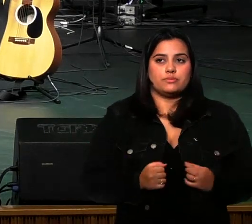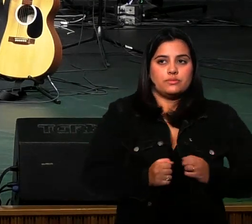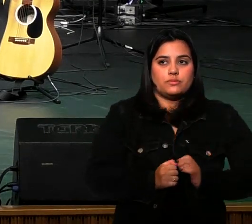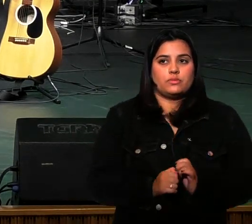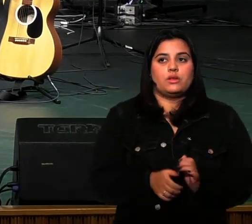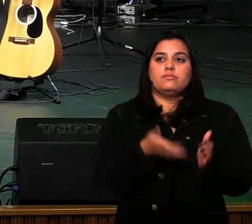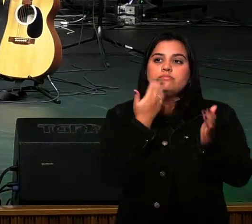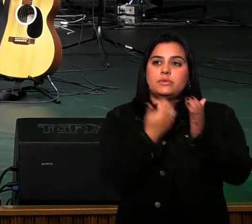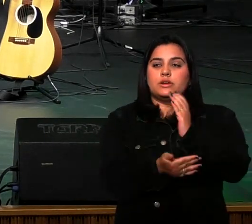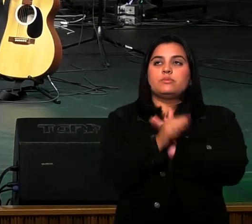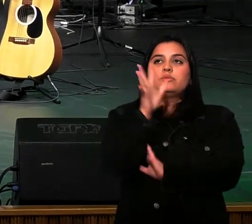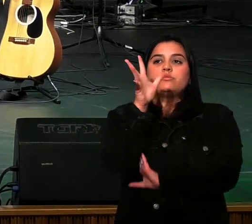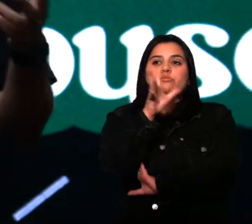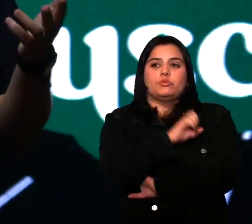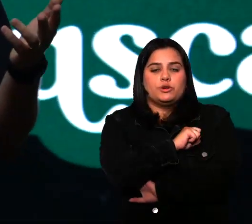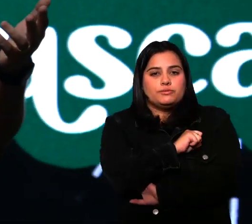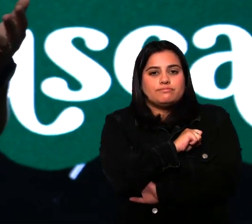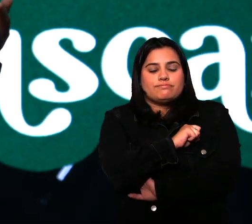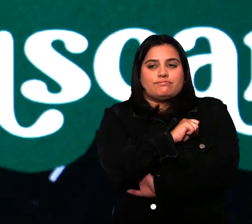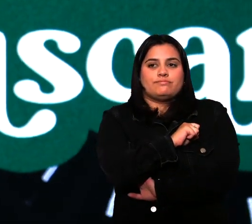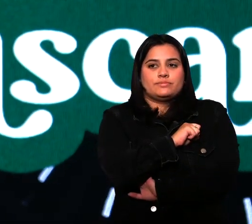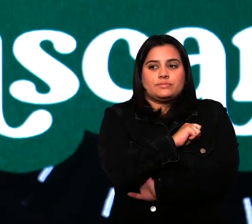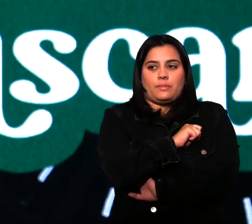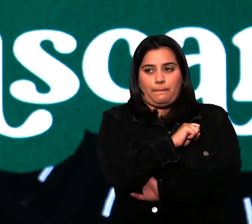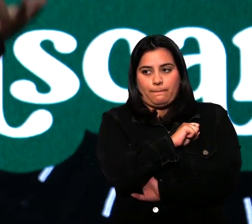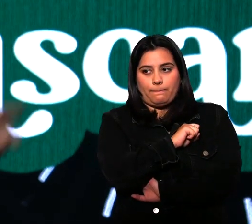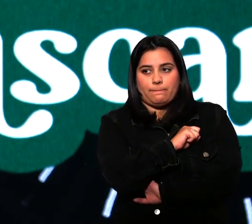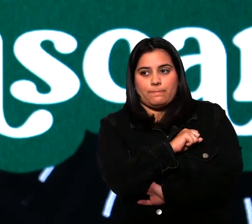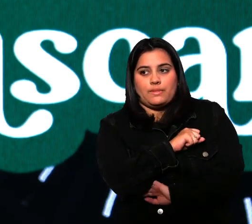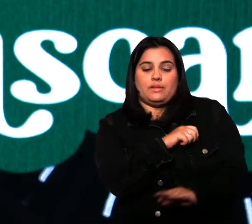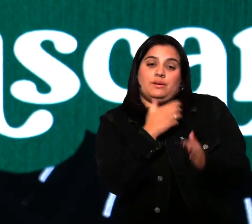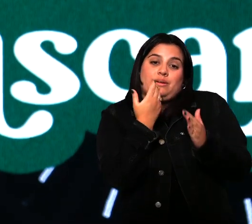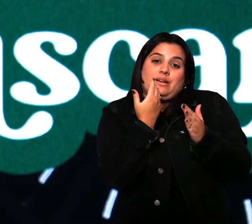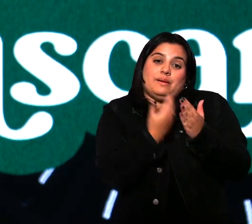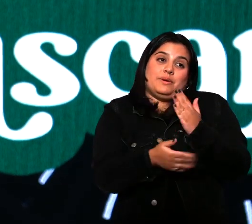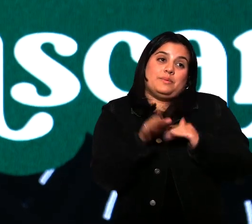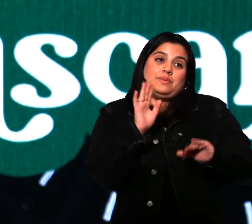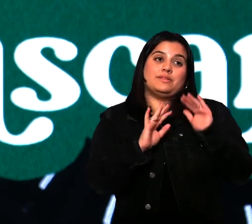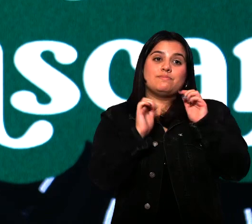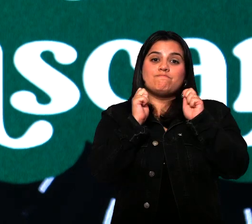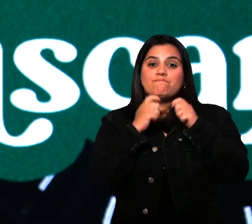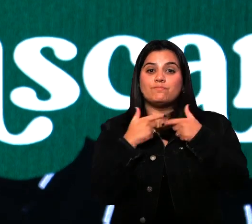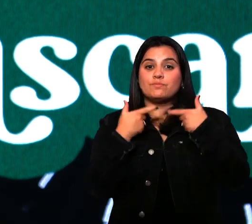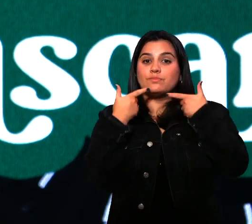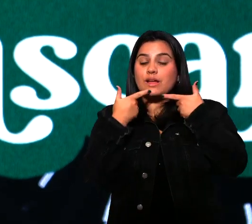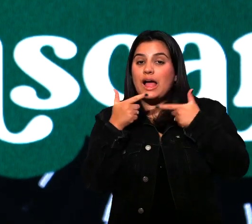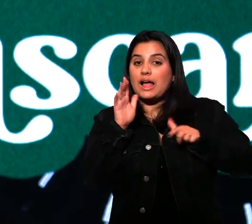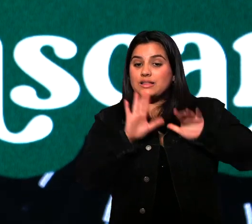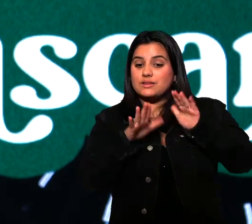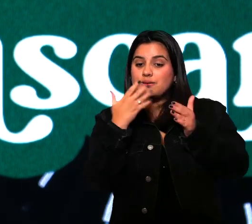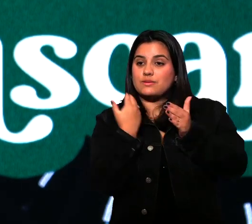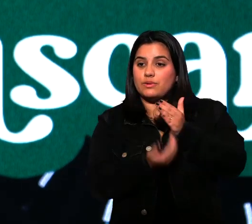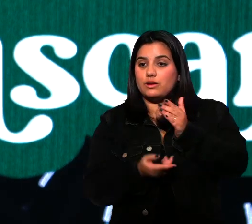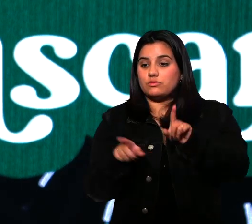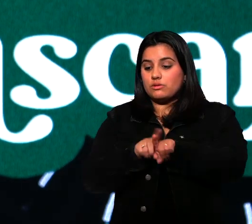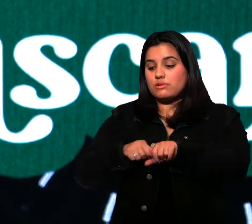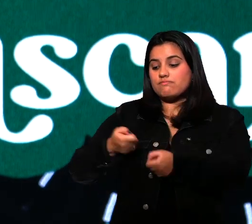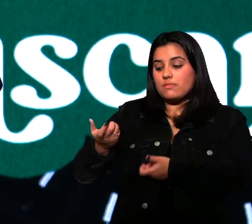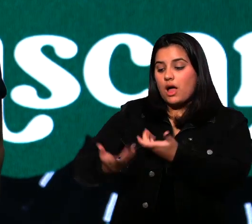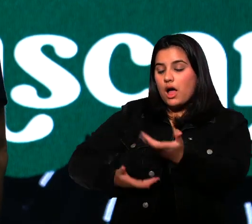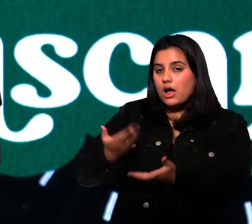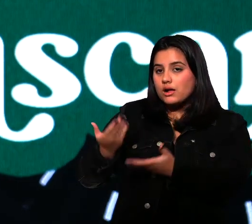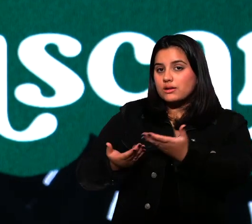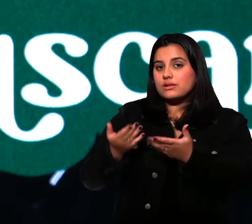Perdemos no amor, perdemos às vezes no bom humor, perdemos às vezes no serviço, perdemos